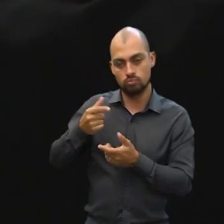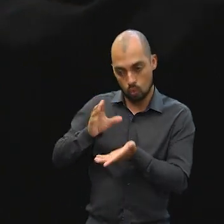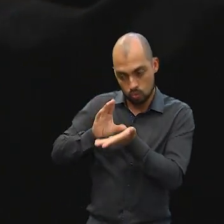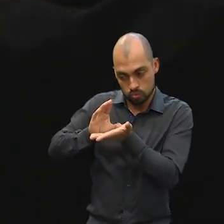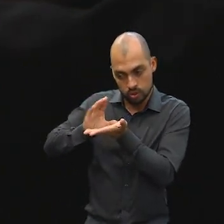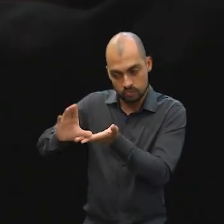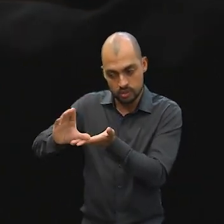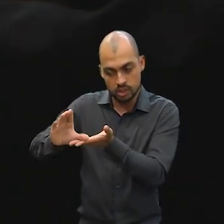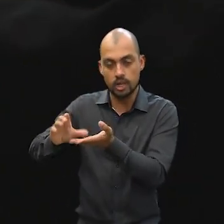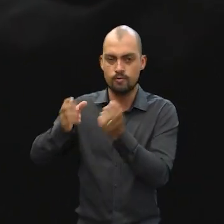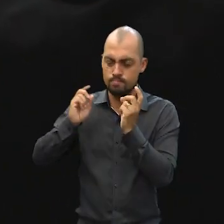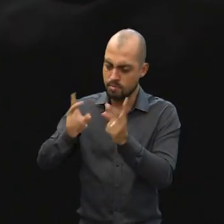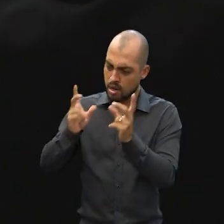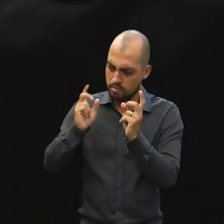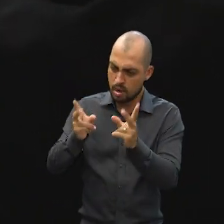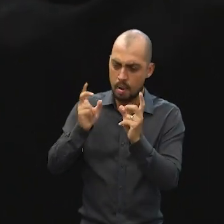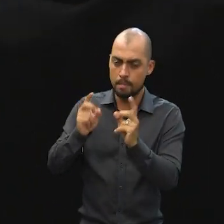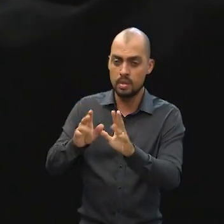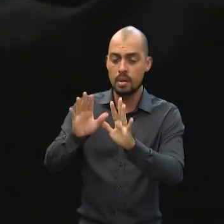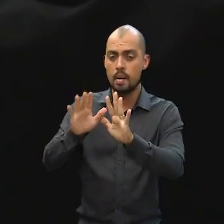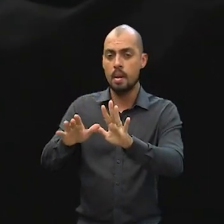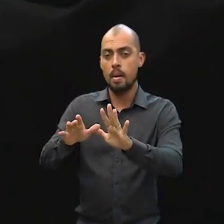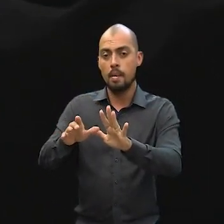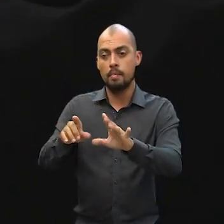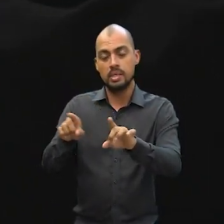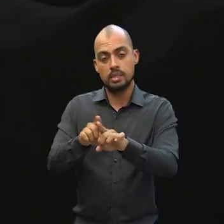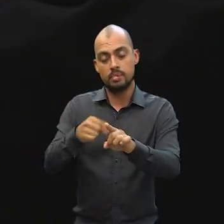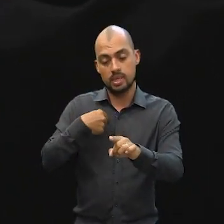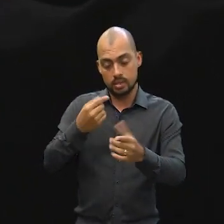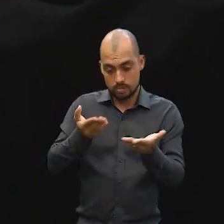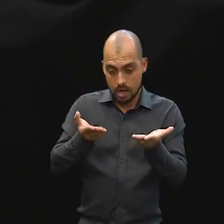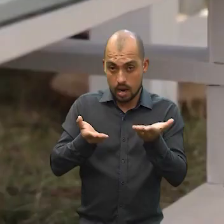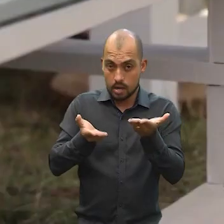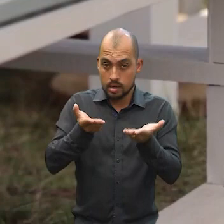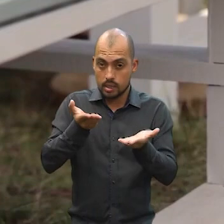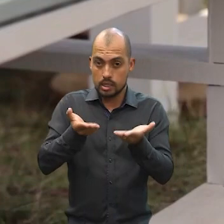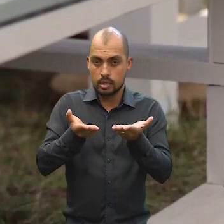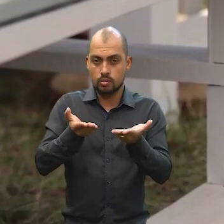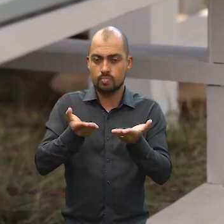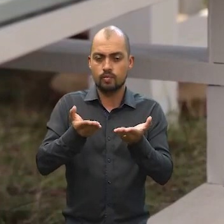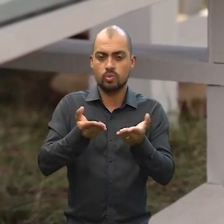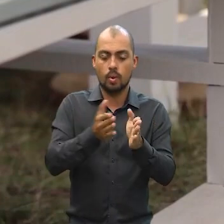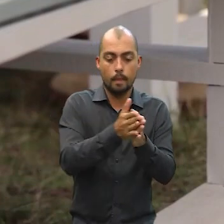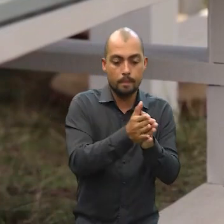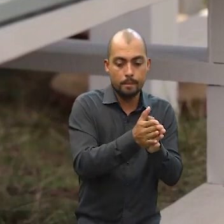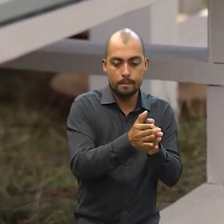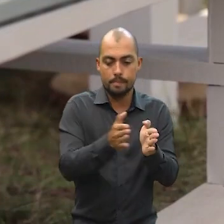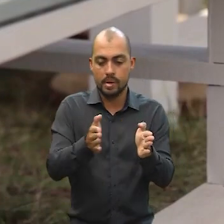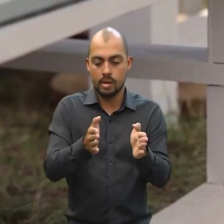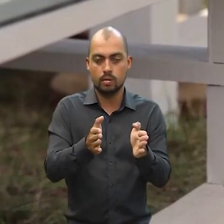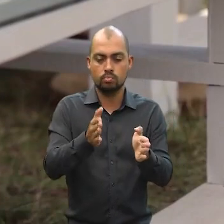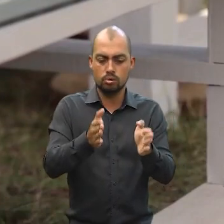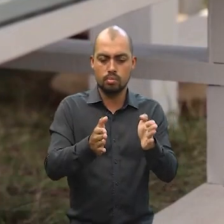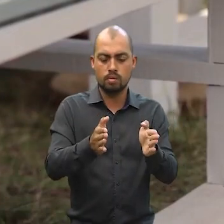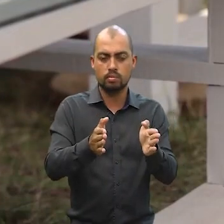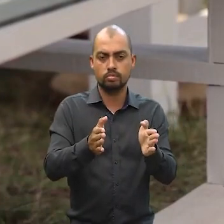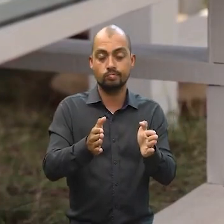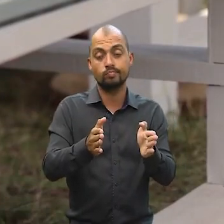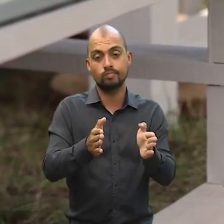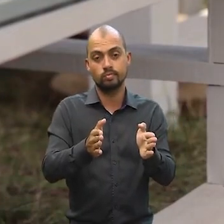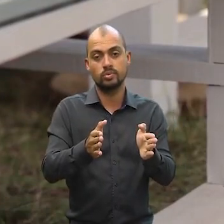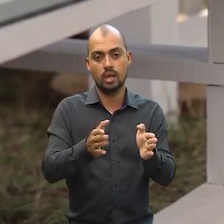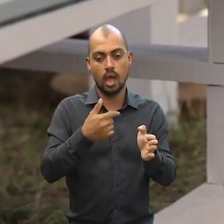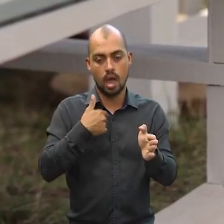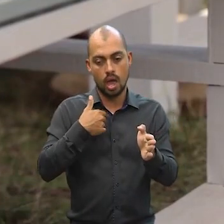eu vou vender, mas eu tenho que ter ali um ponto de equilíbrio, né? Quer saber, assim, até onde vai valer a pena eu apostar as